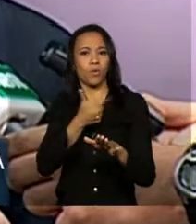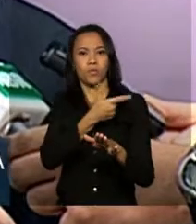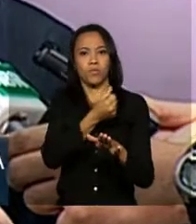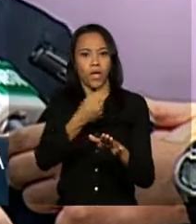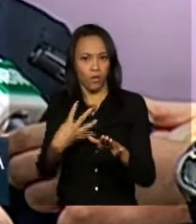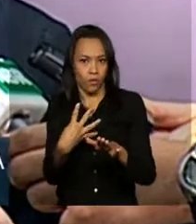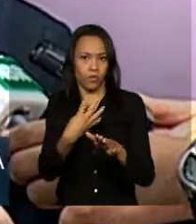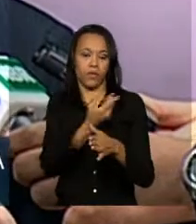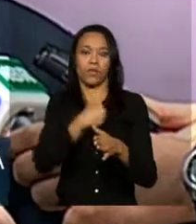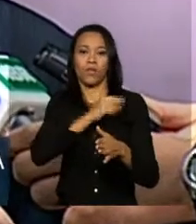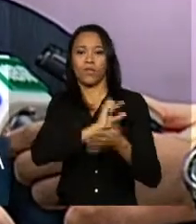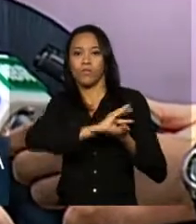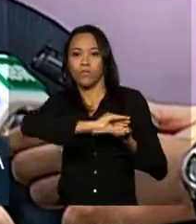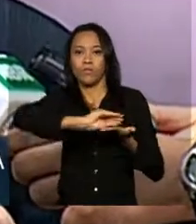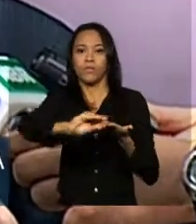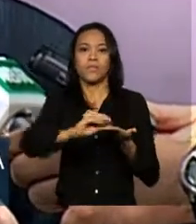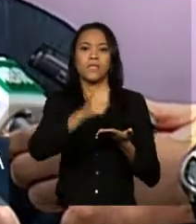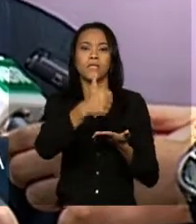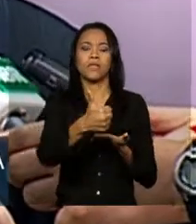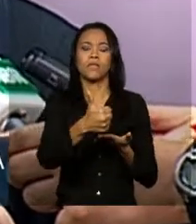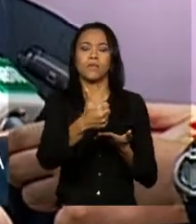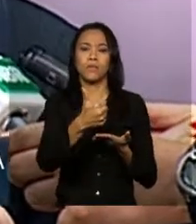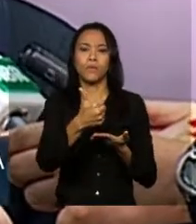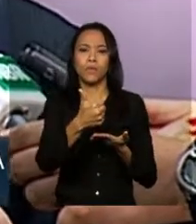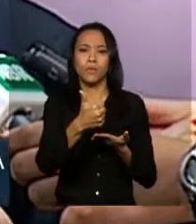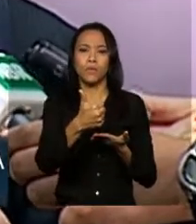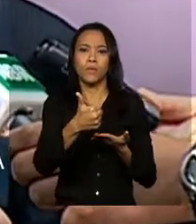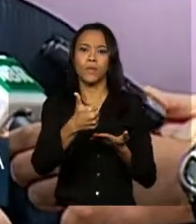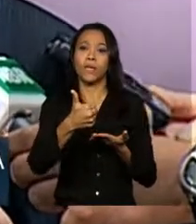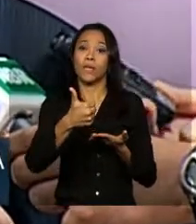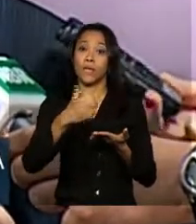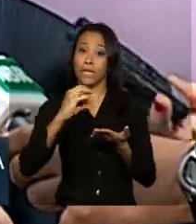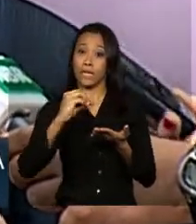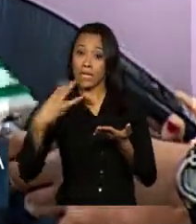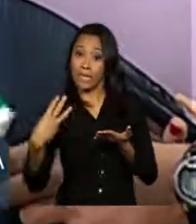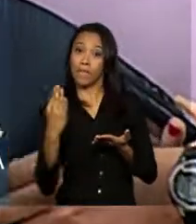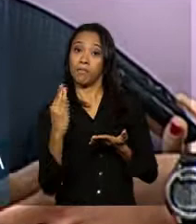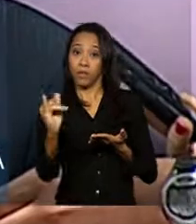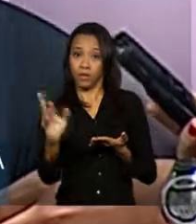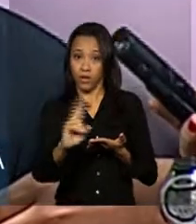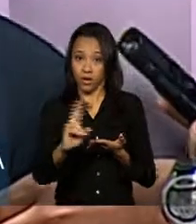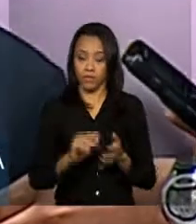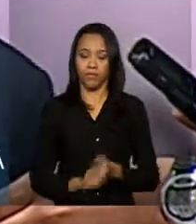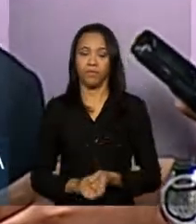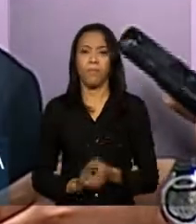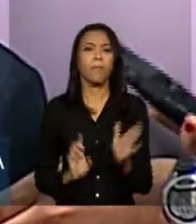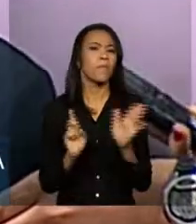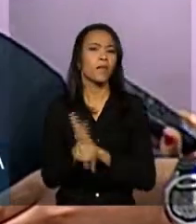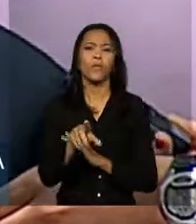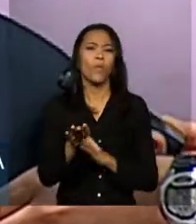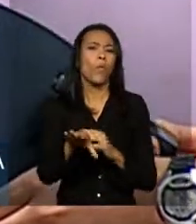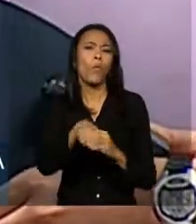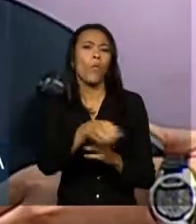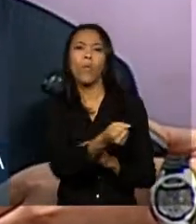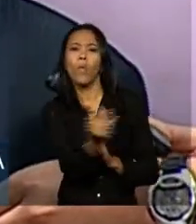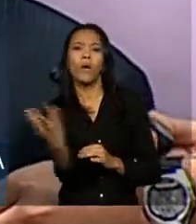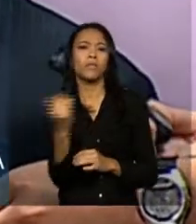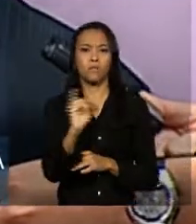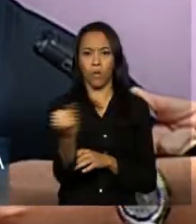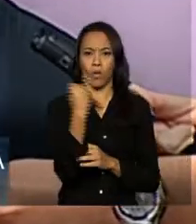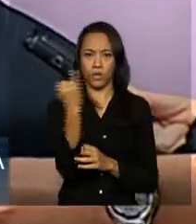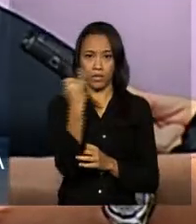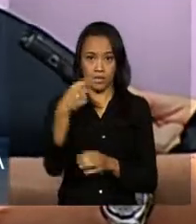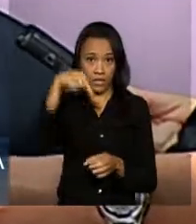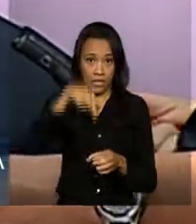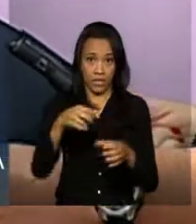2014, onde nós aplicamos cerca de 103 bilhões de reais. Qual que é a importância desses fundos para essas regiões? O